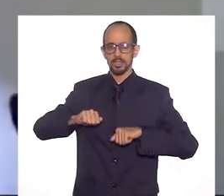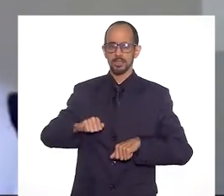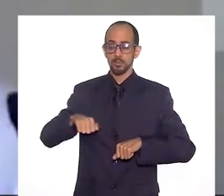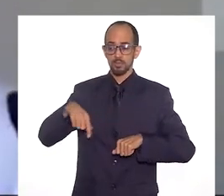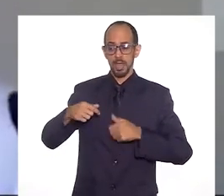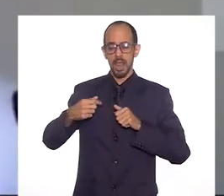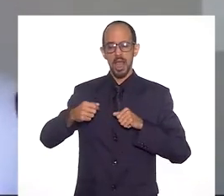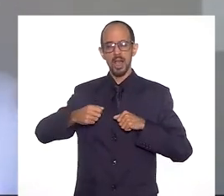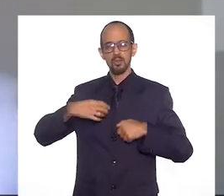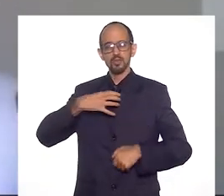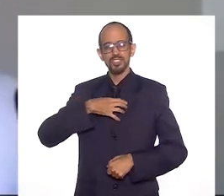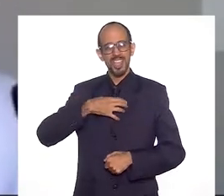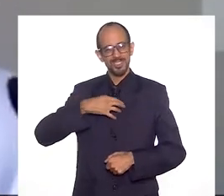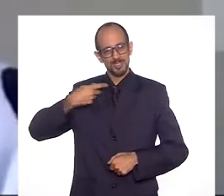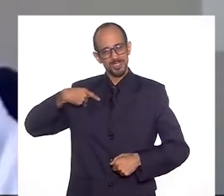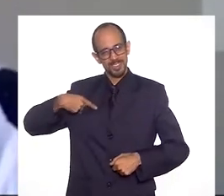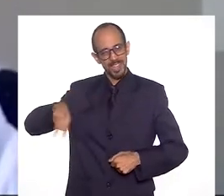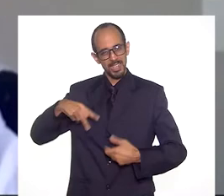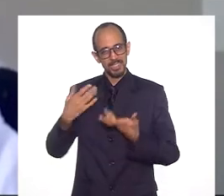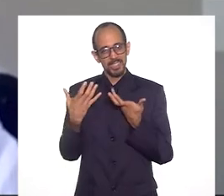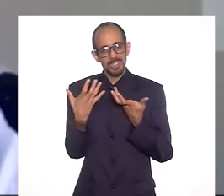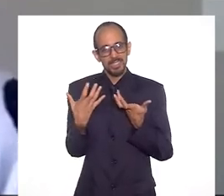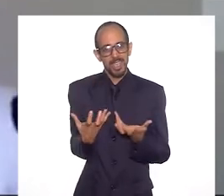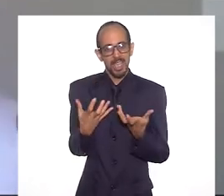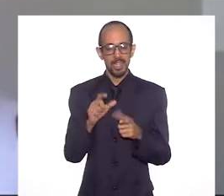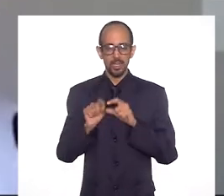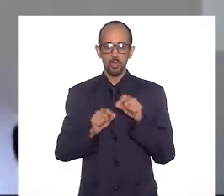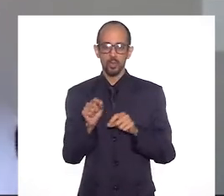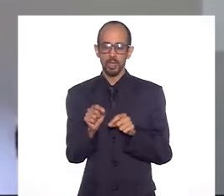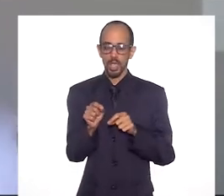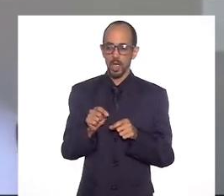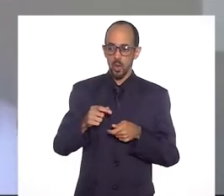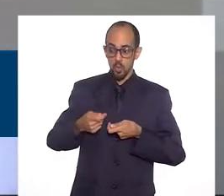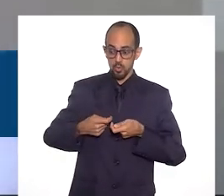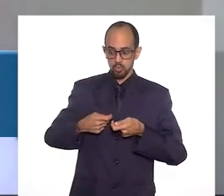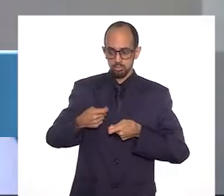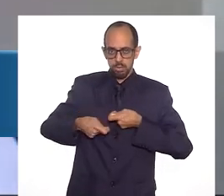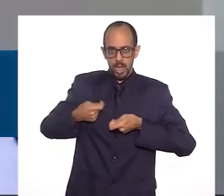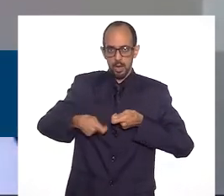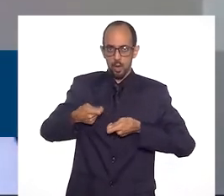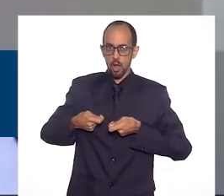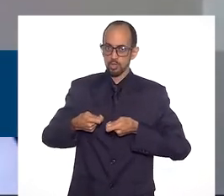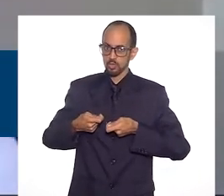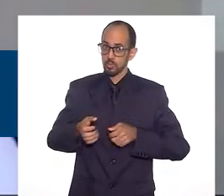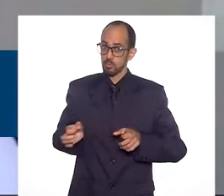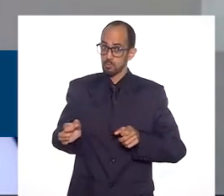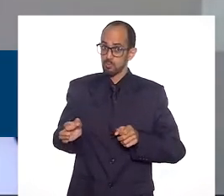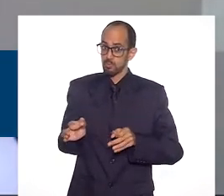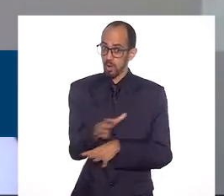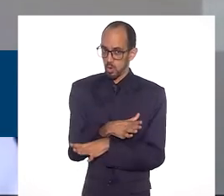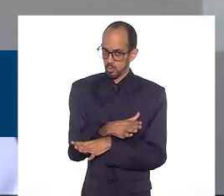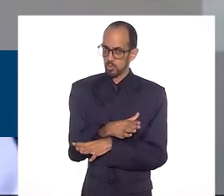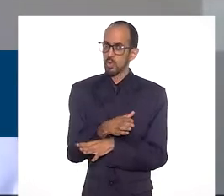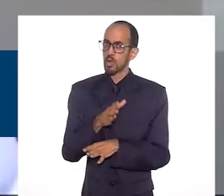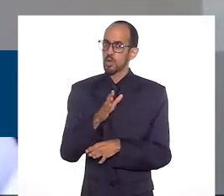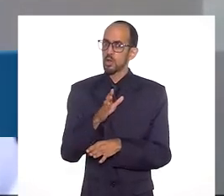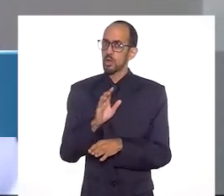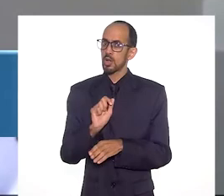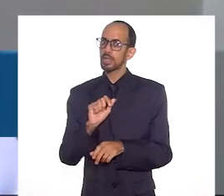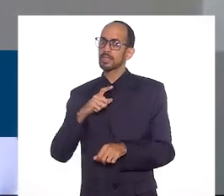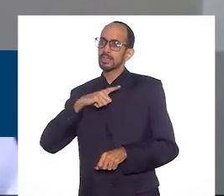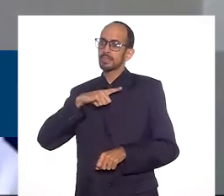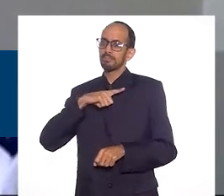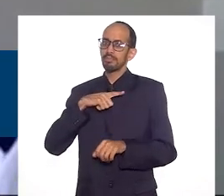por toda a sua natureza, eles ainda buscam negócios que sejam mais robustos e que, de fato, estejam prontos ou já